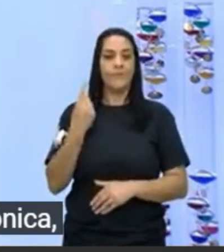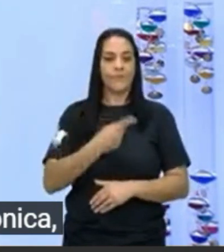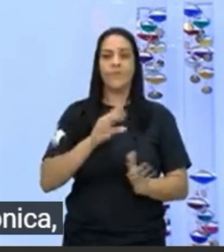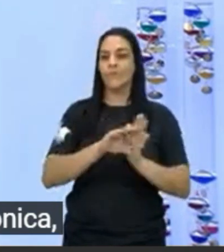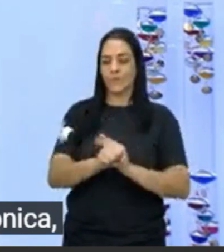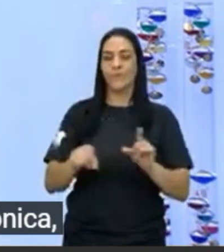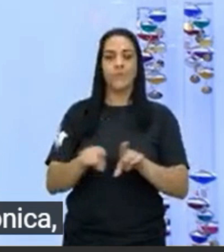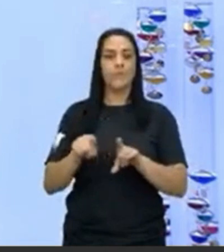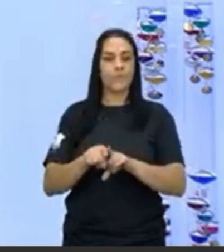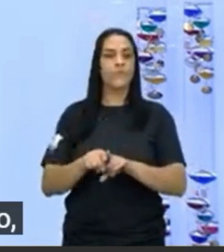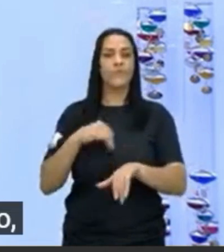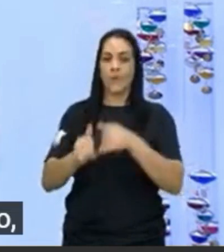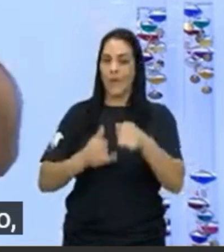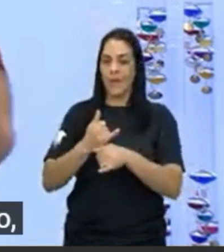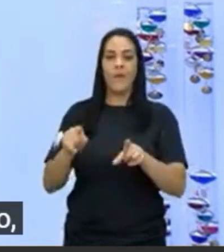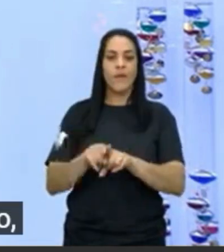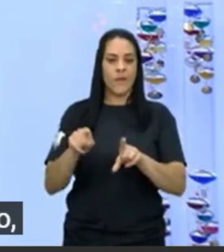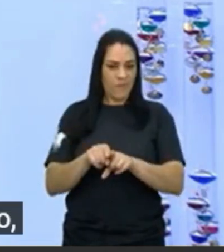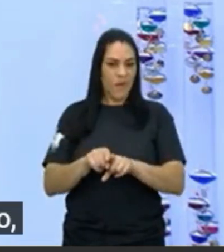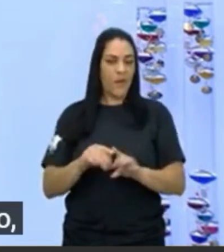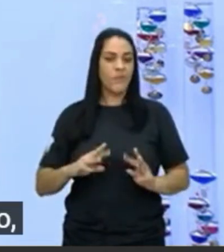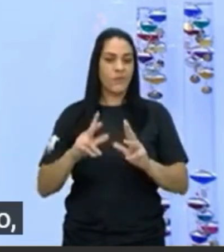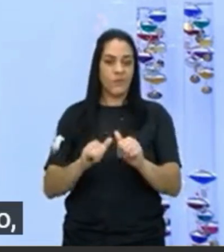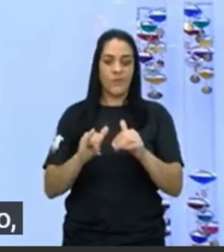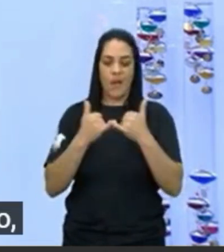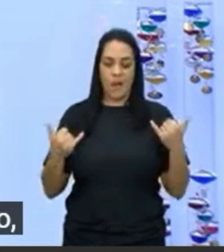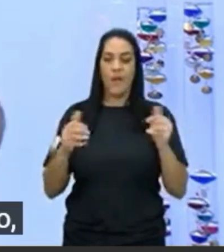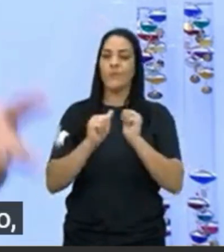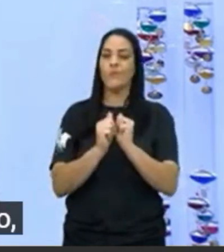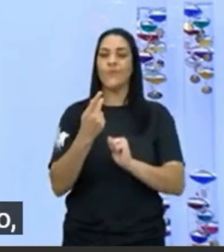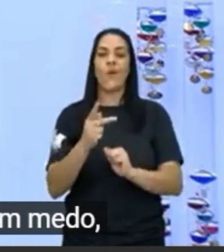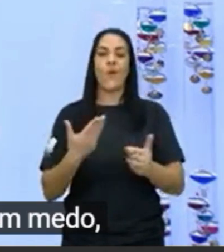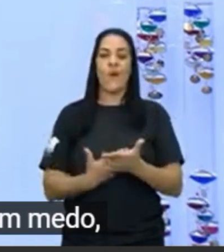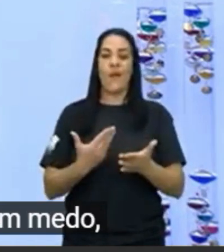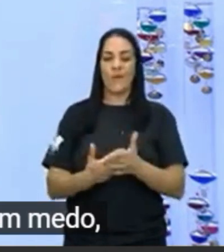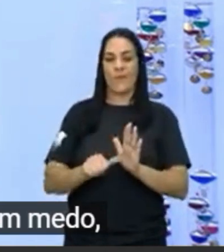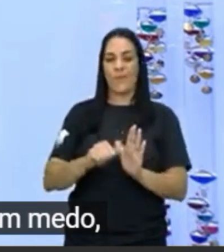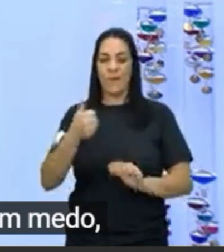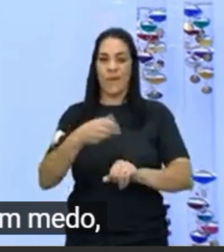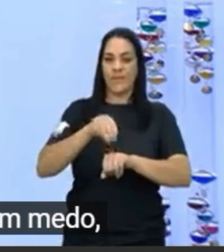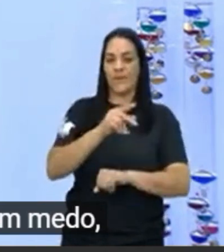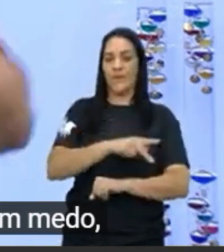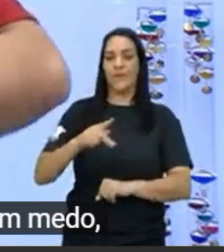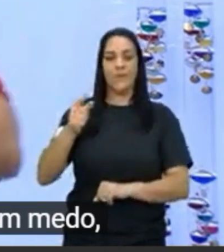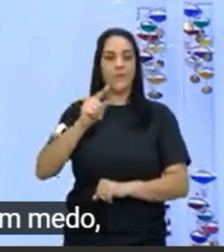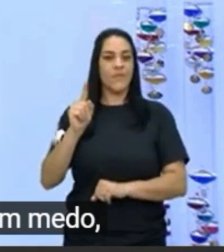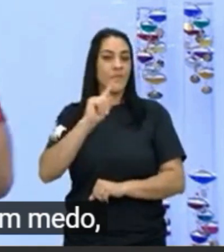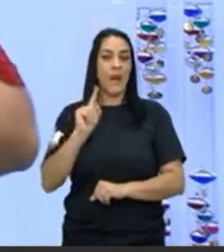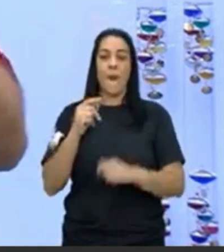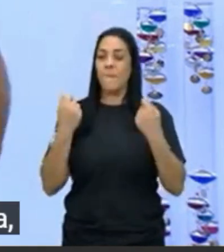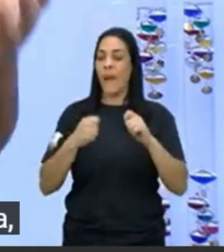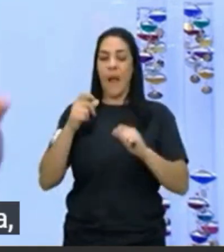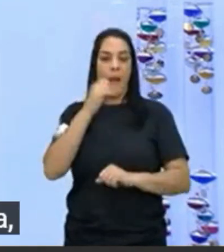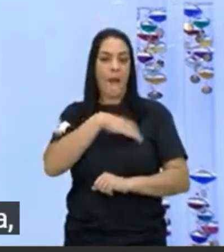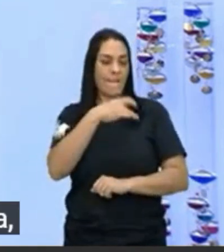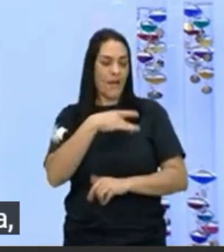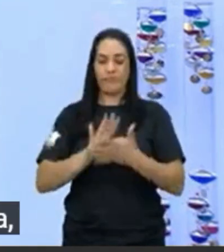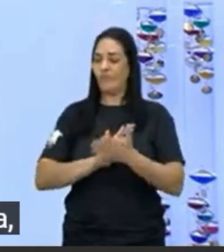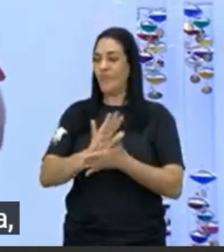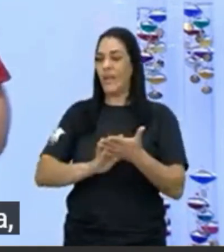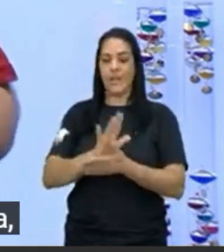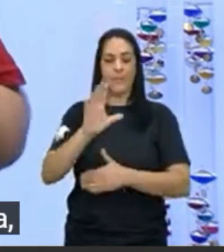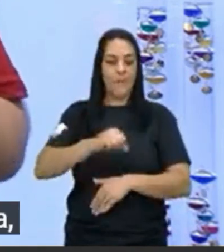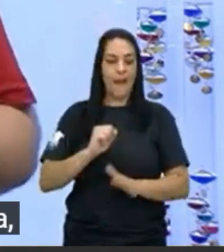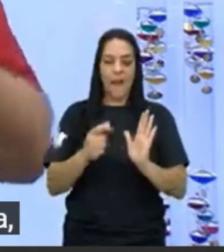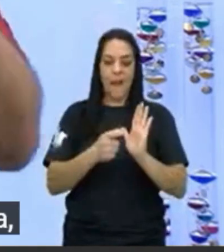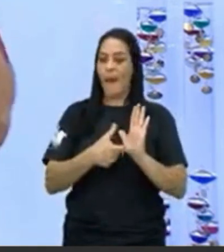nos conceitos de eletrônica, de elétrica, junto aos seus alunos. O primeiro ponto, a primeira dica, professora, é que você não precisa ficar com medo, nem receio